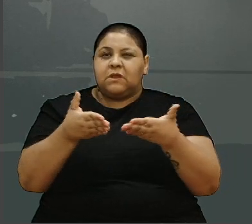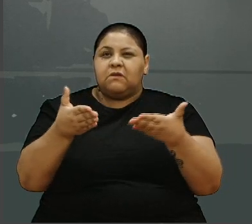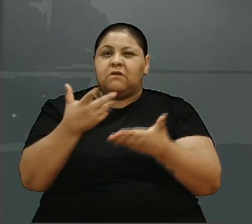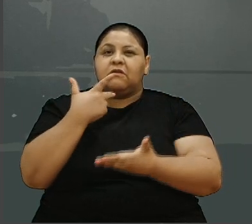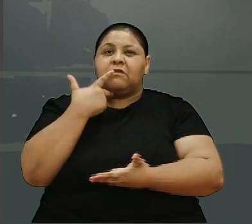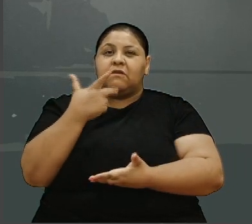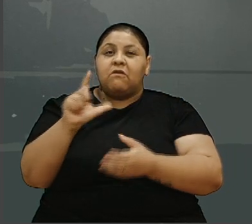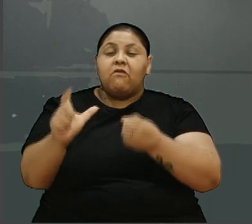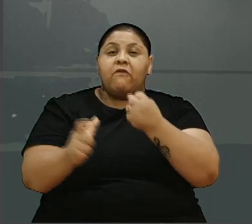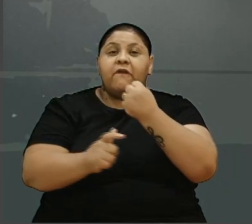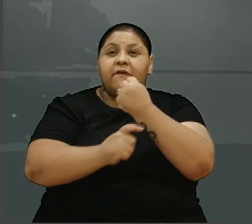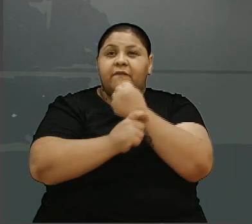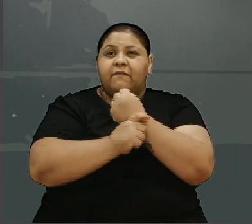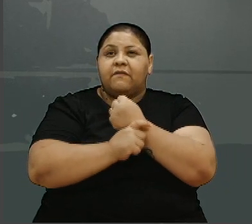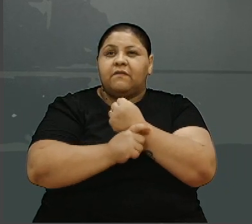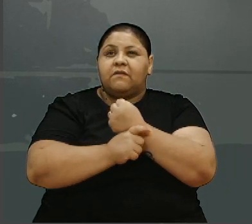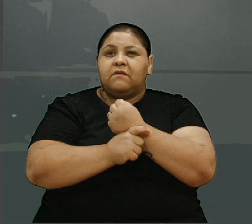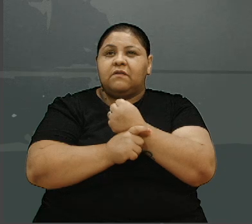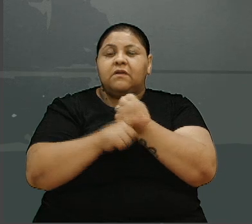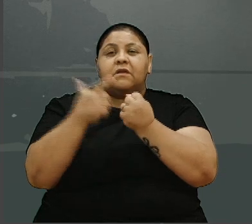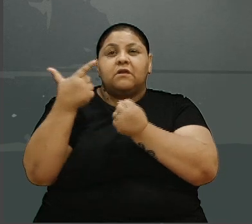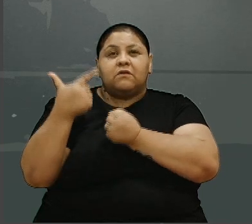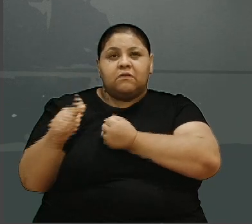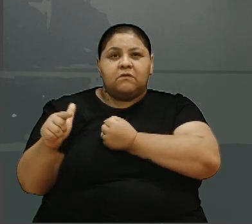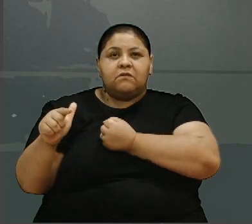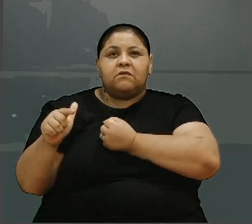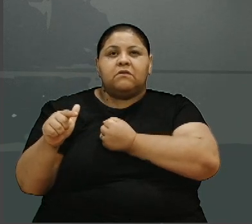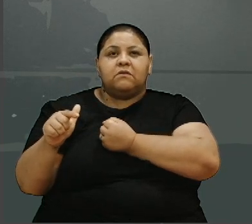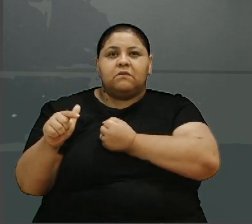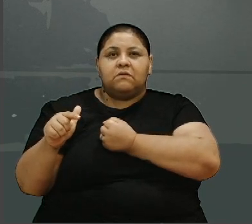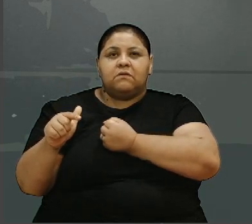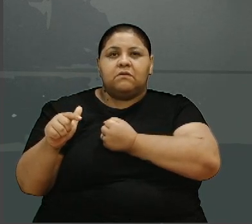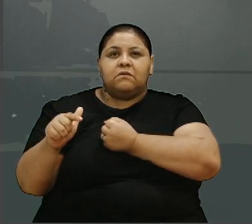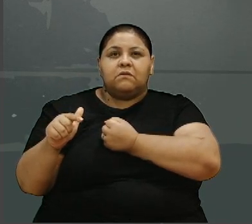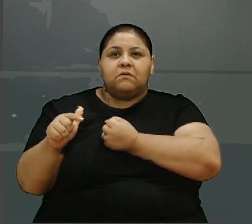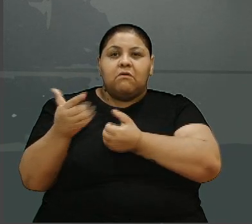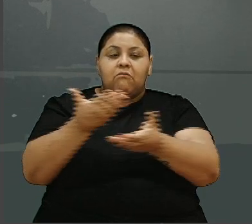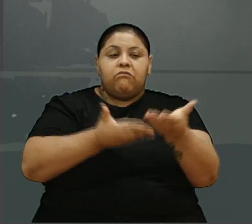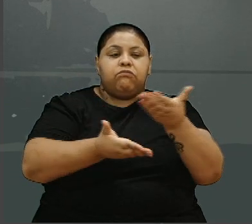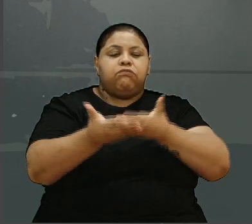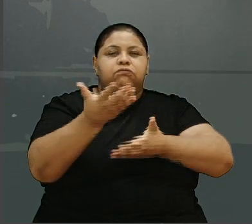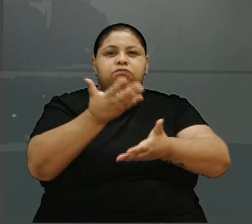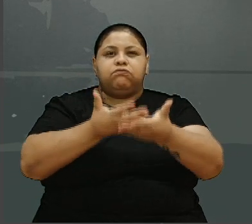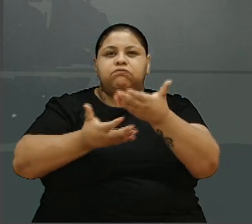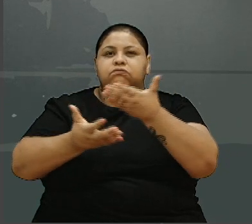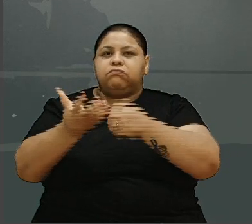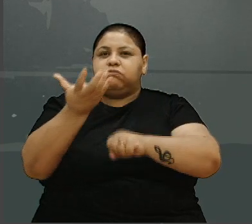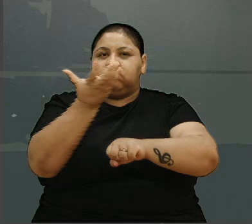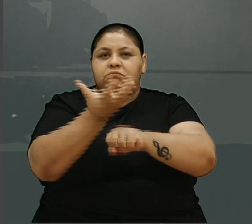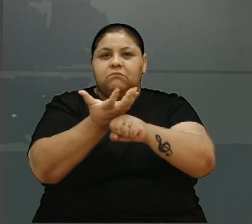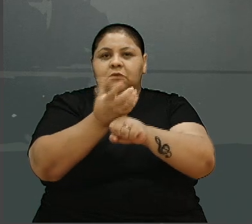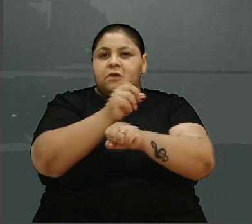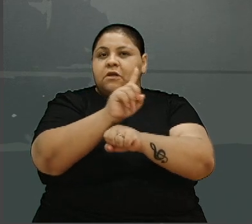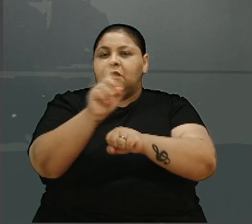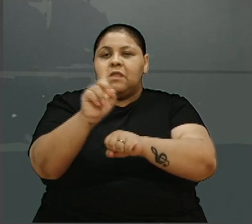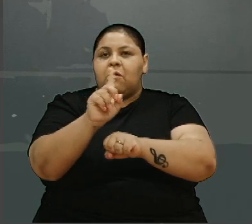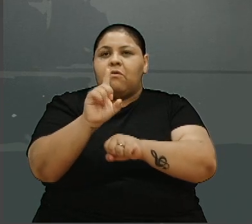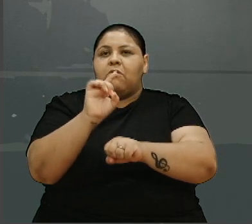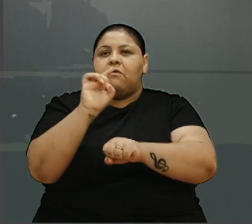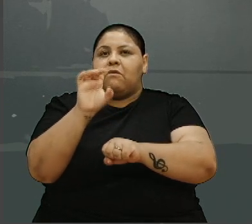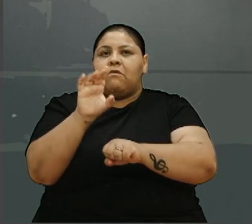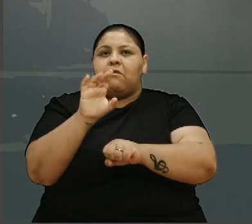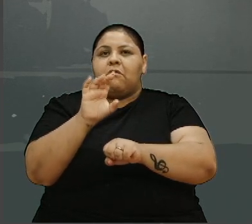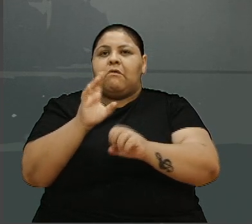falo em segurança, mais uma vez, é a questão interdisciplinar. Não é só a questão de